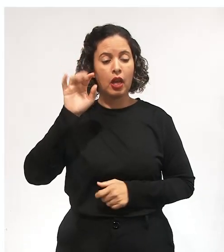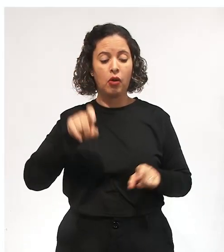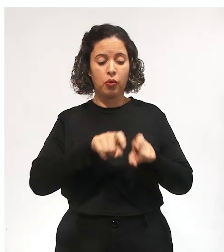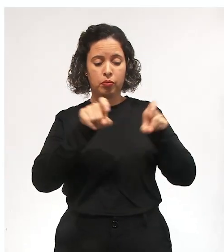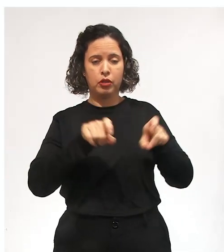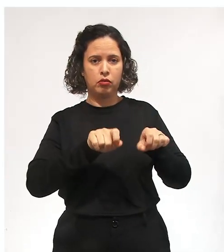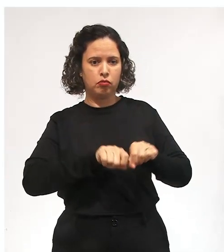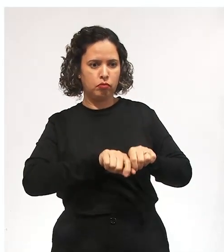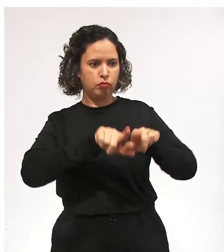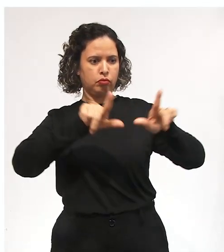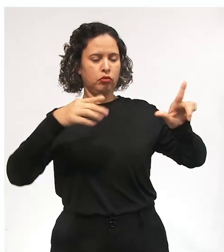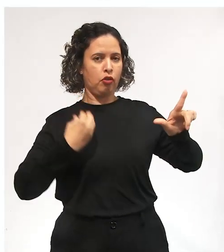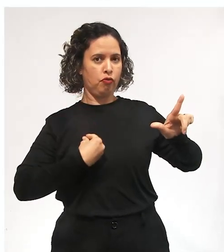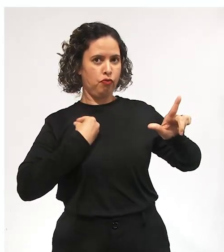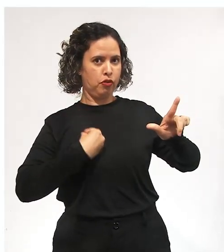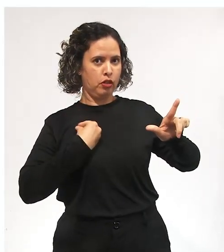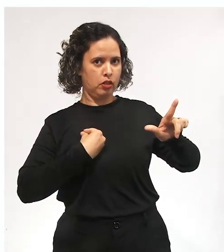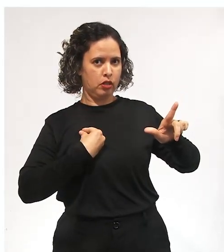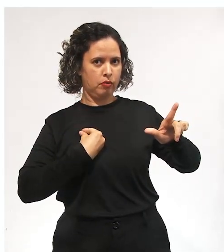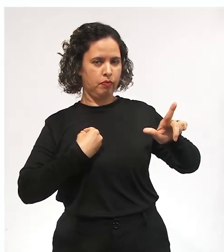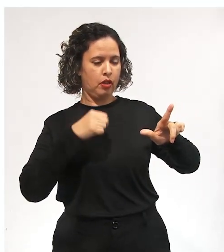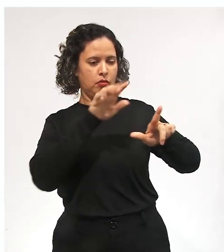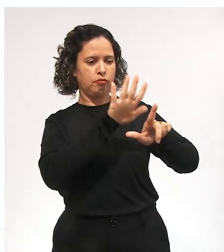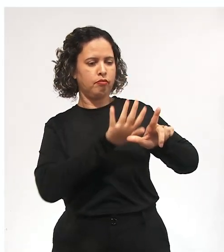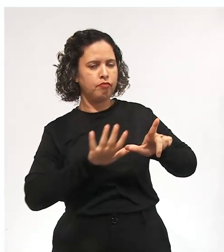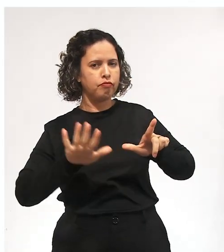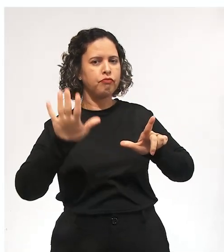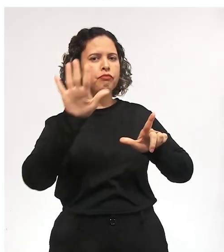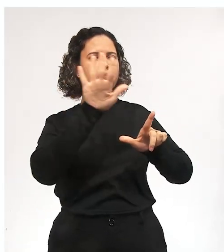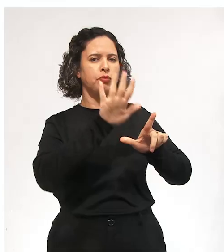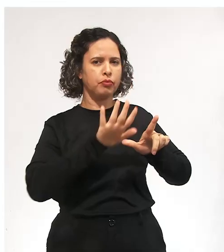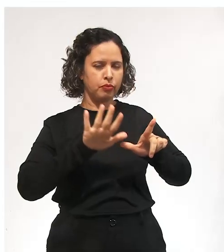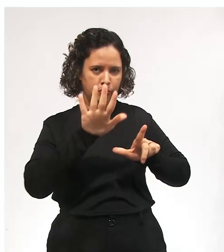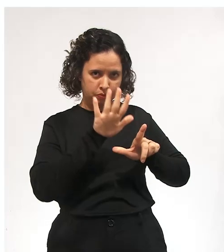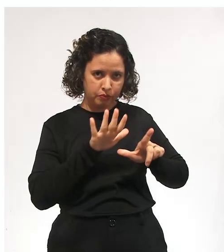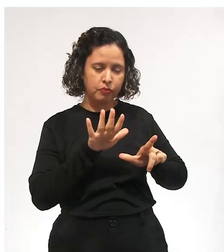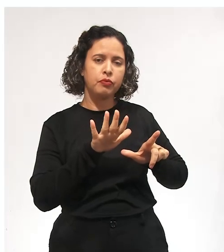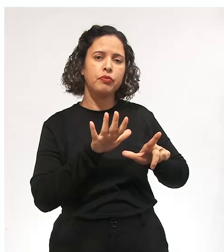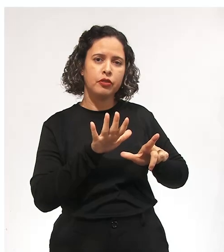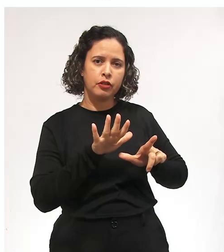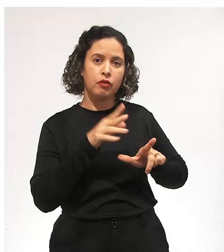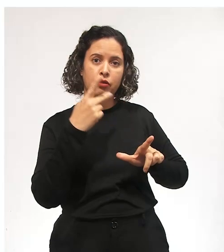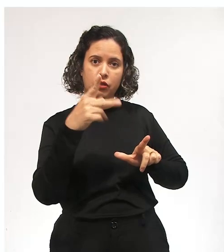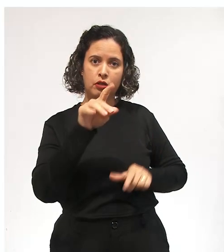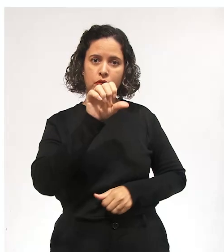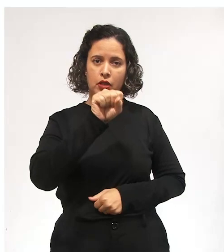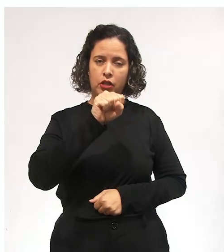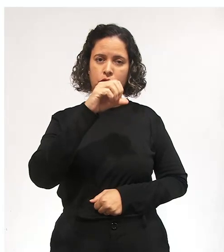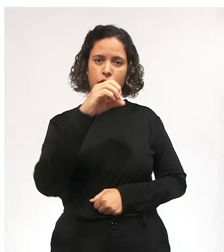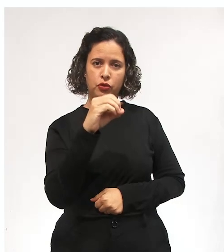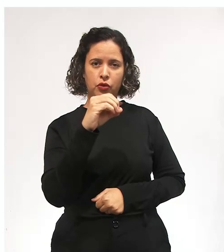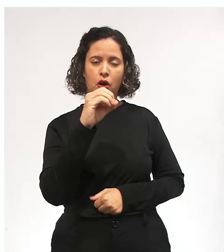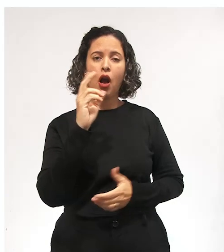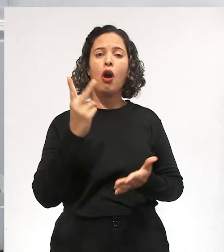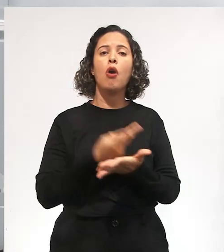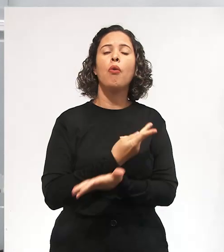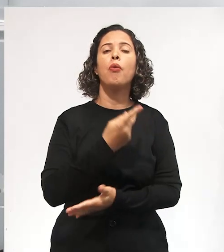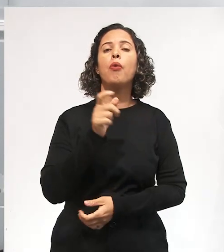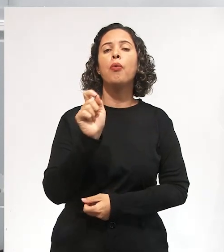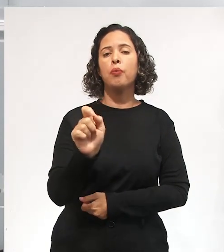computador, você abre o ambiente ali do computador, o seu sistema operacional, o que